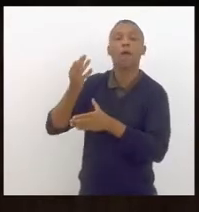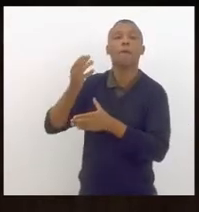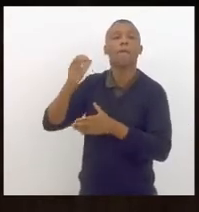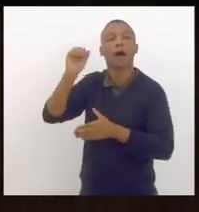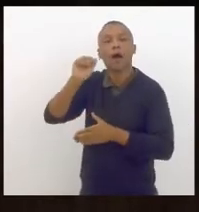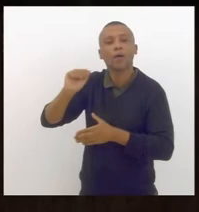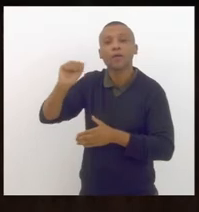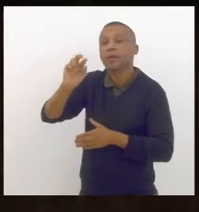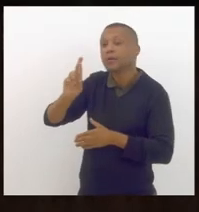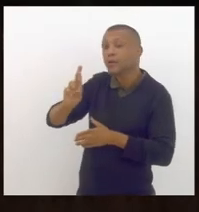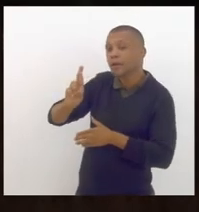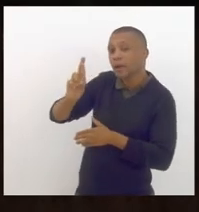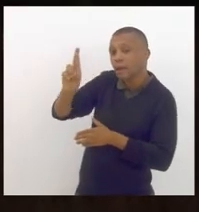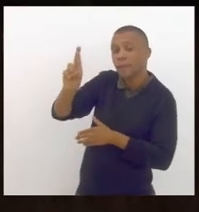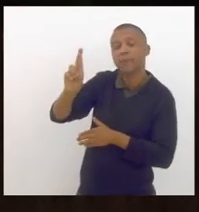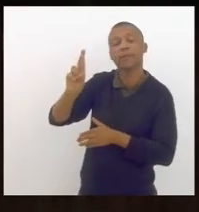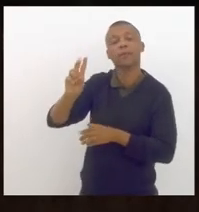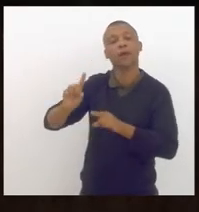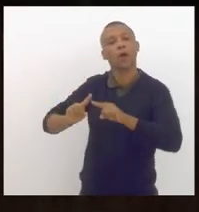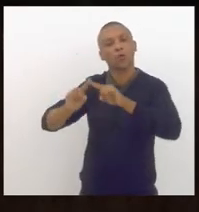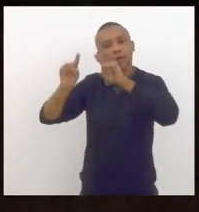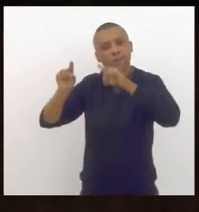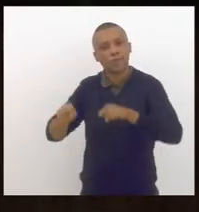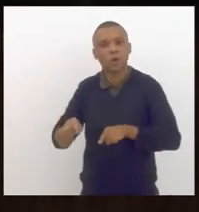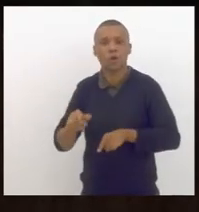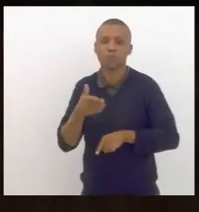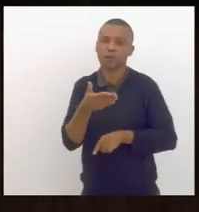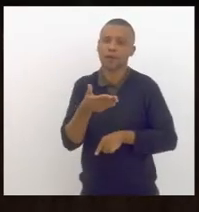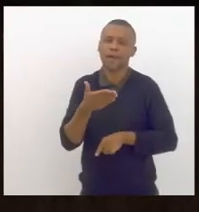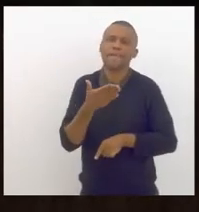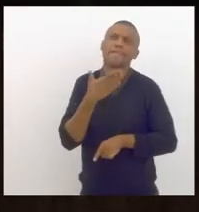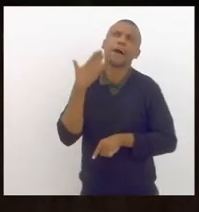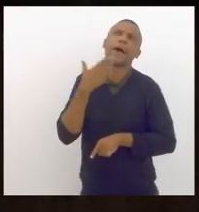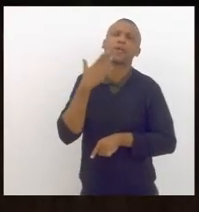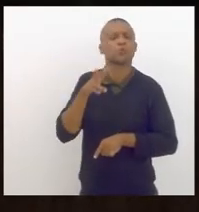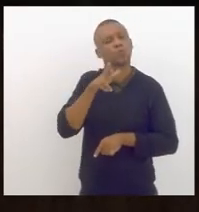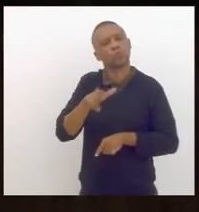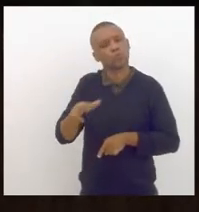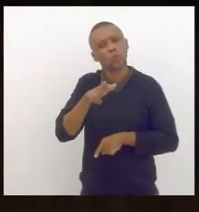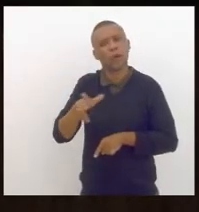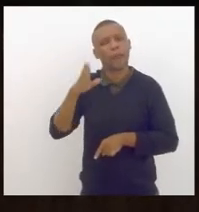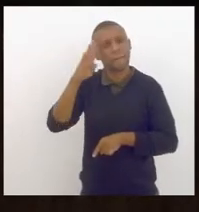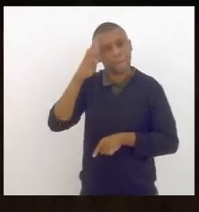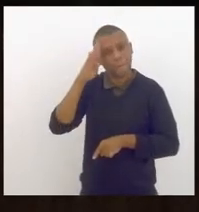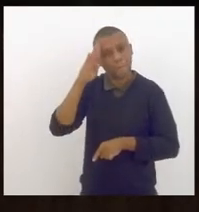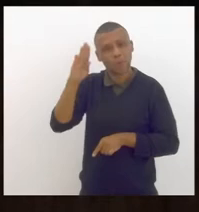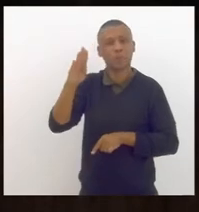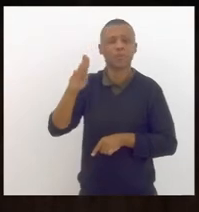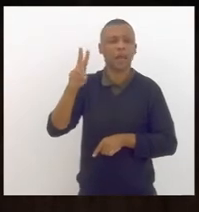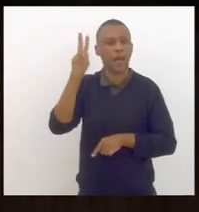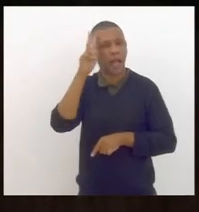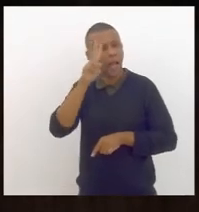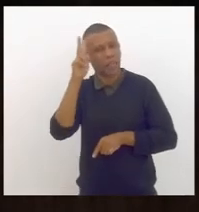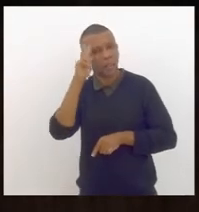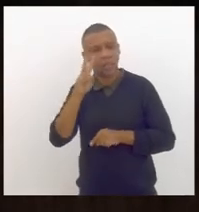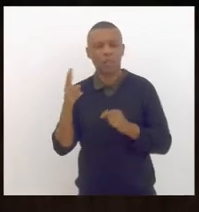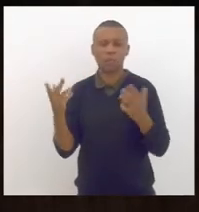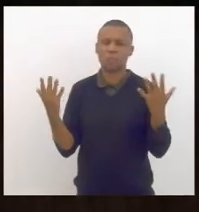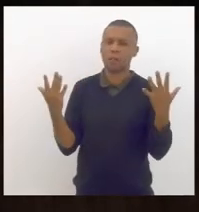os servidores como você não é fácil. E principalmente se essa história de que já